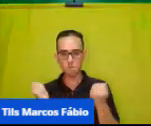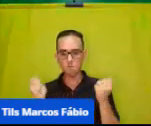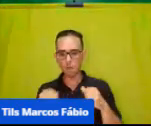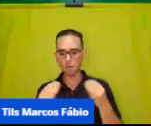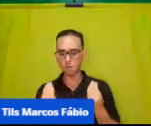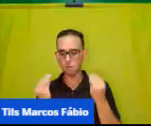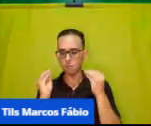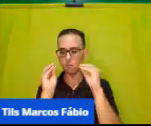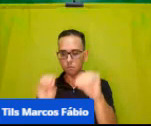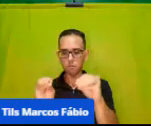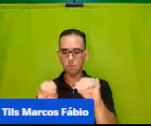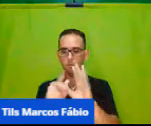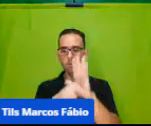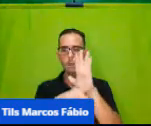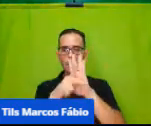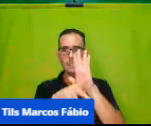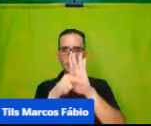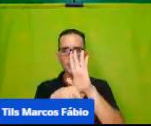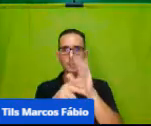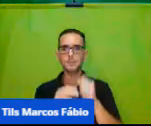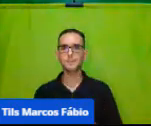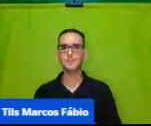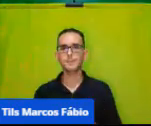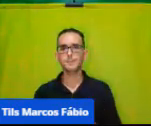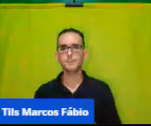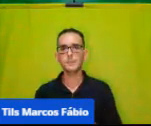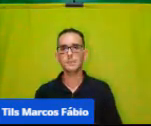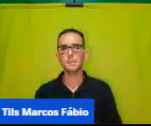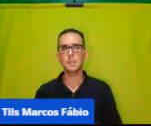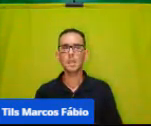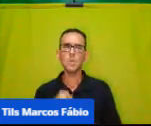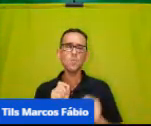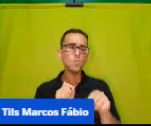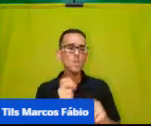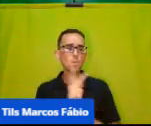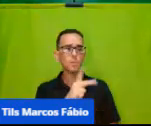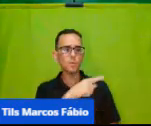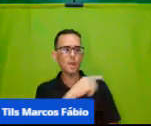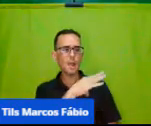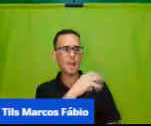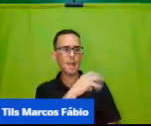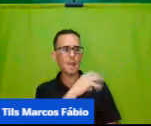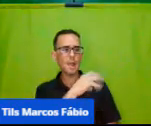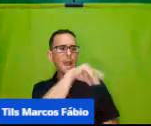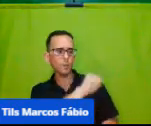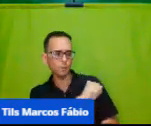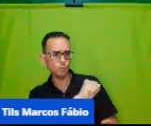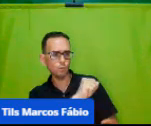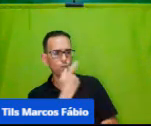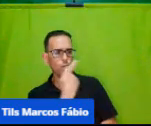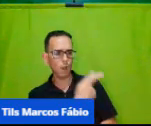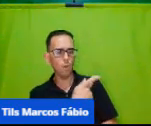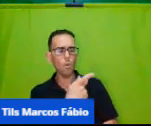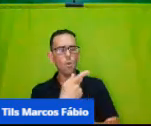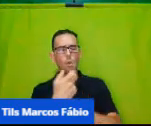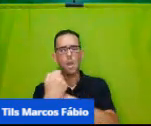acho planejar. E com relação ao que o Carlos havia dito a respeito de gravar no YouTube e gravar os slides, eu já fiz